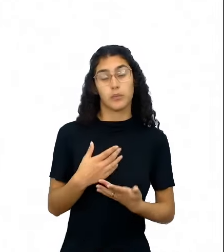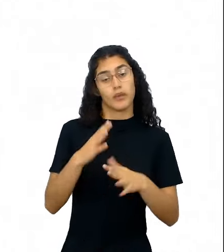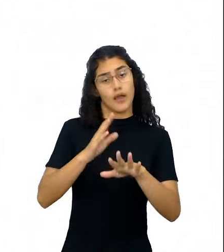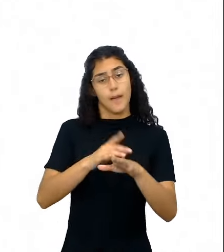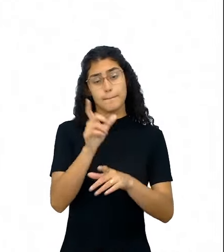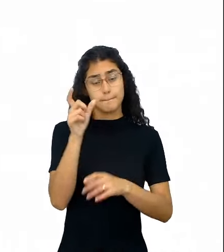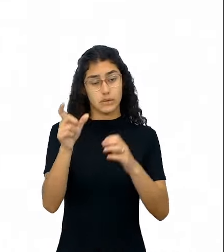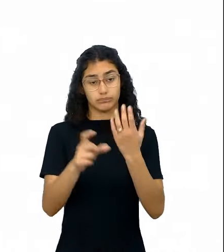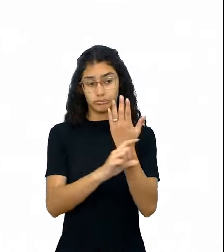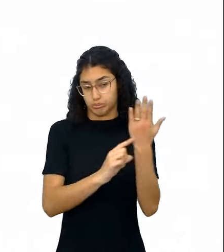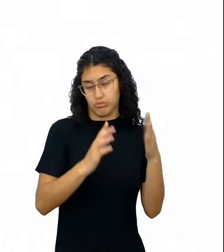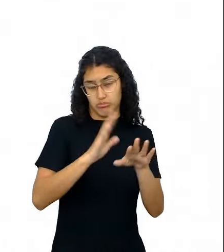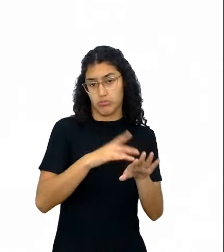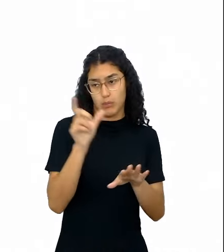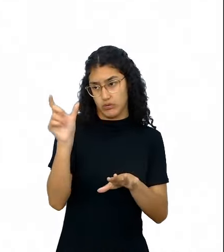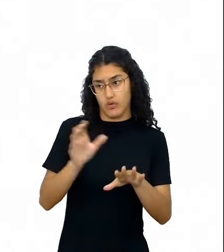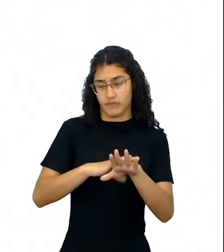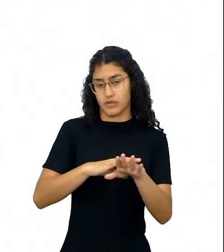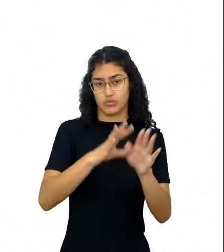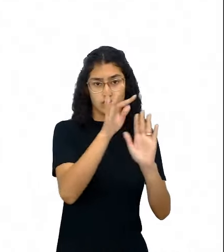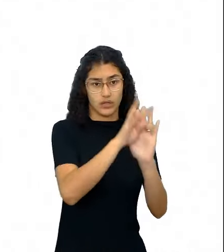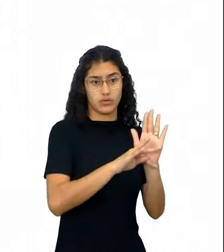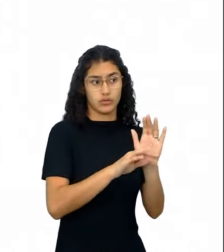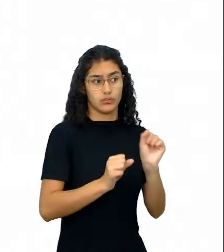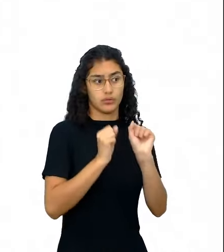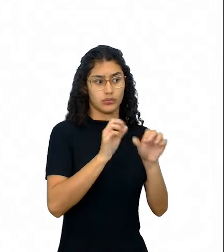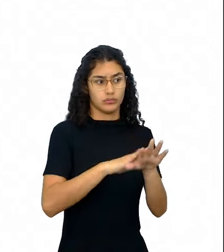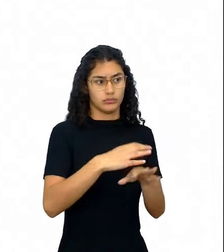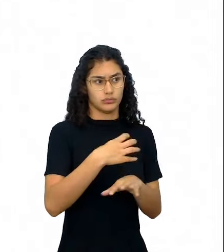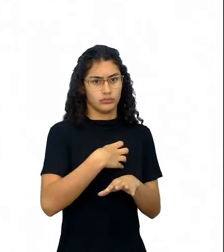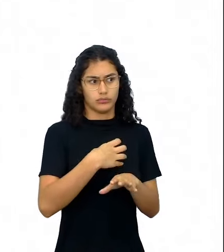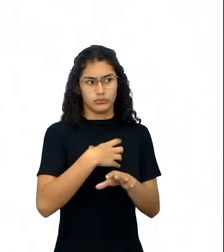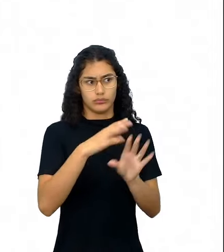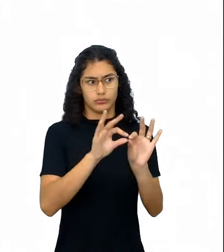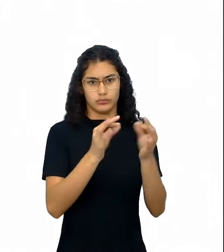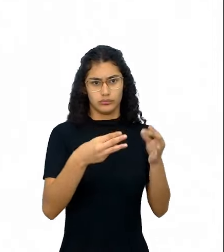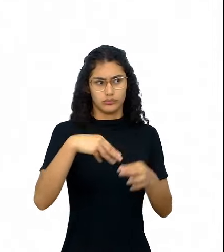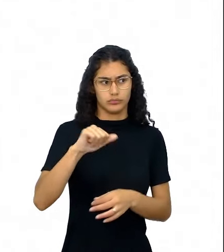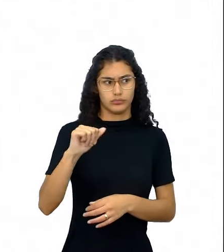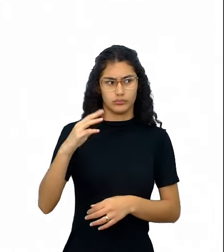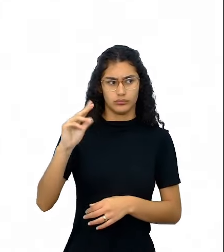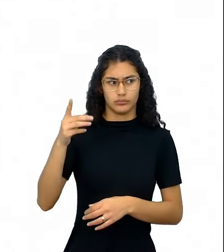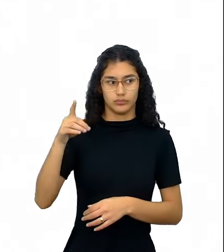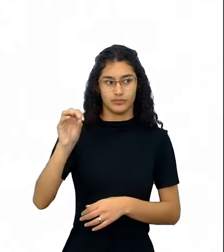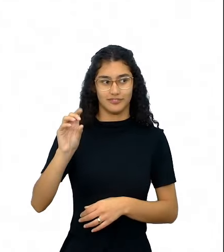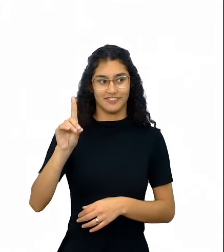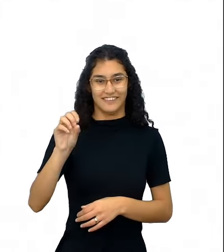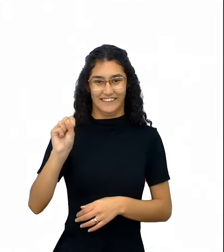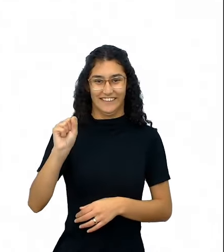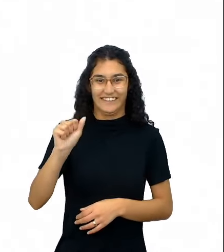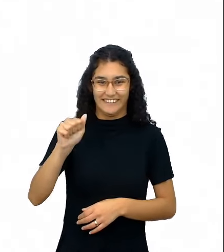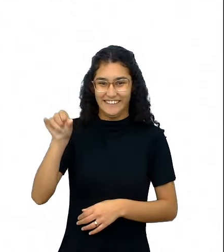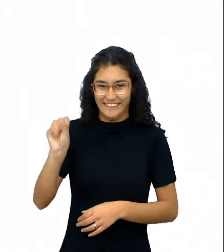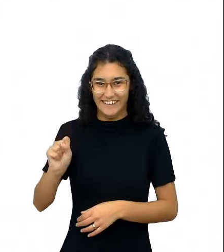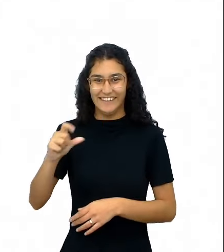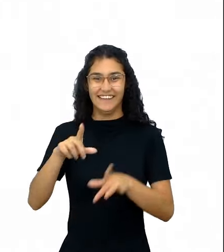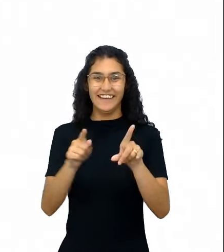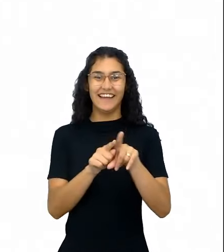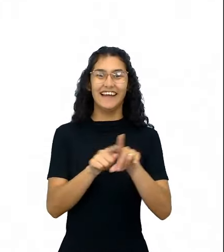texto. Pode ser algo recente, mas pode ser um texto do Machado de Assis, pode ser do Gregório de Matos, pode